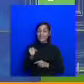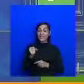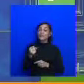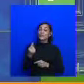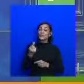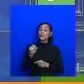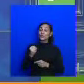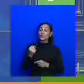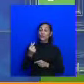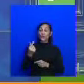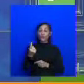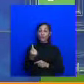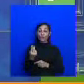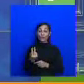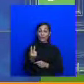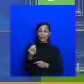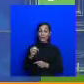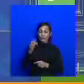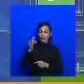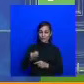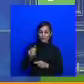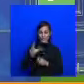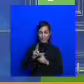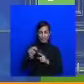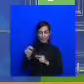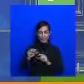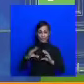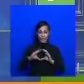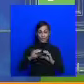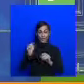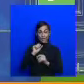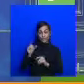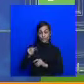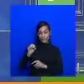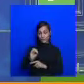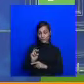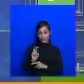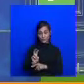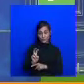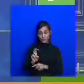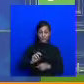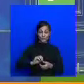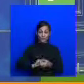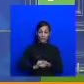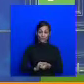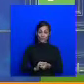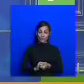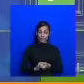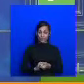números. Bola azul 05. Azul 05.